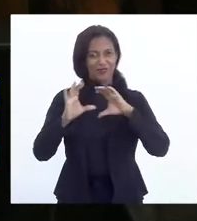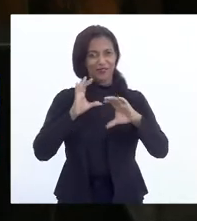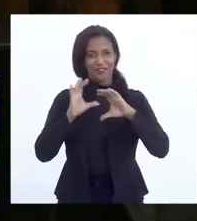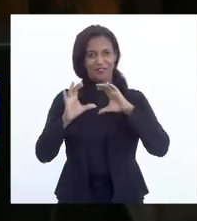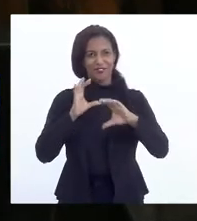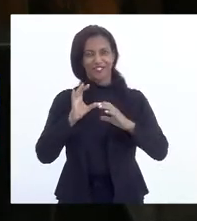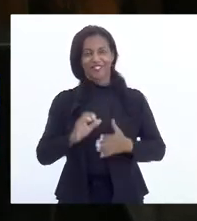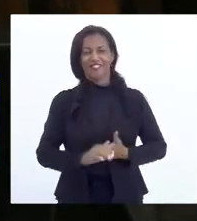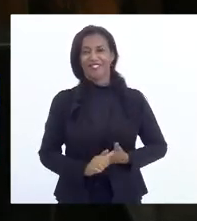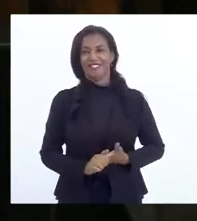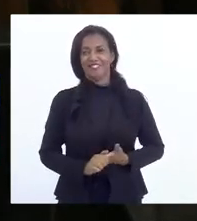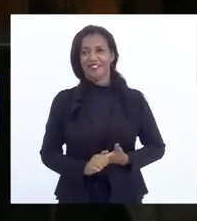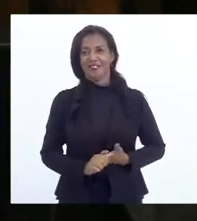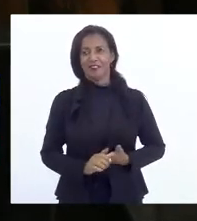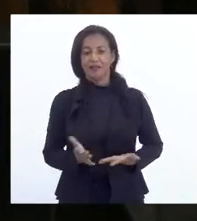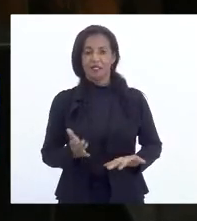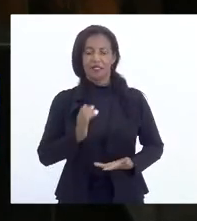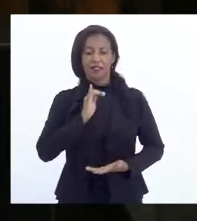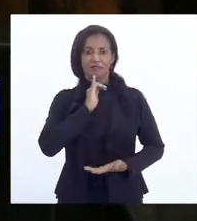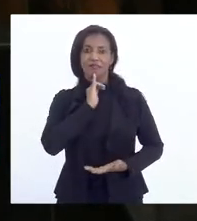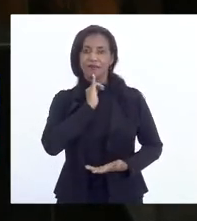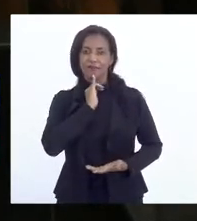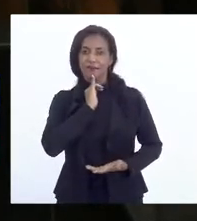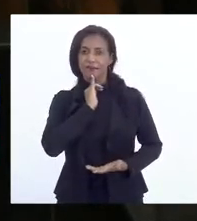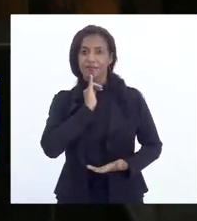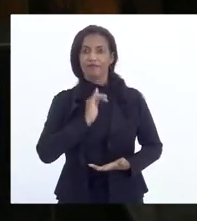aqueles que, infelizmente,